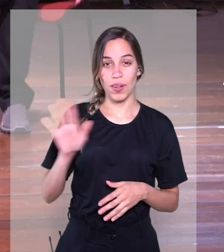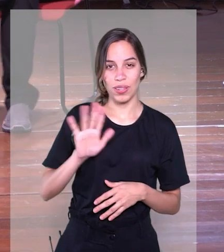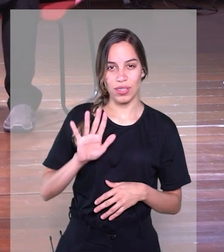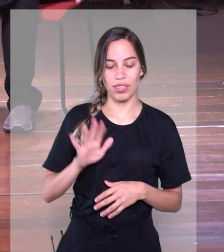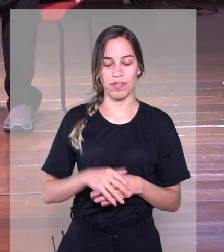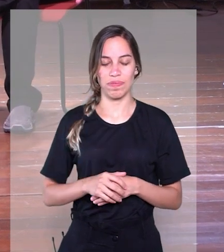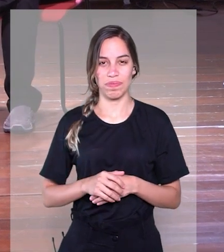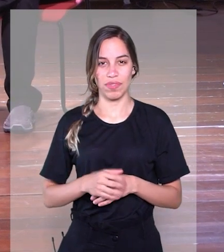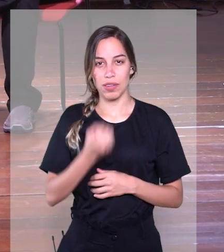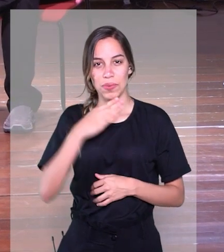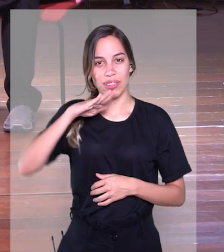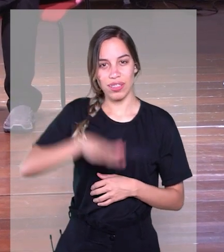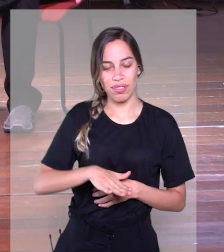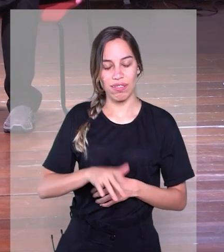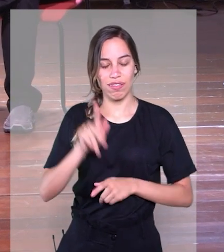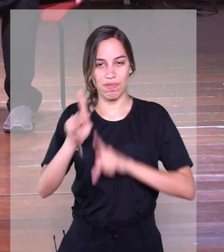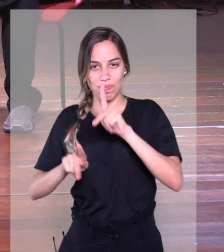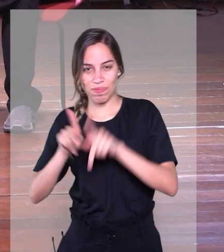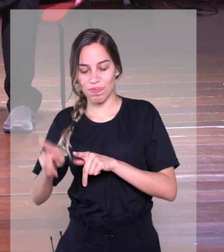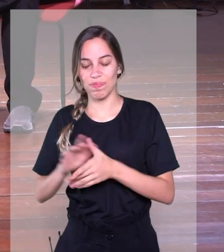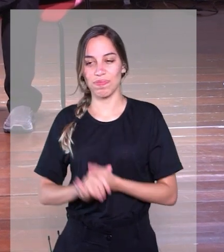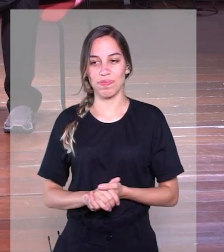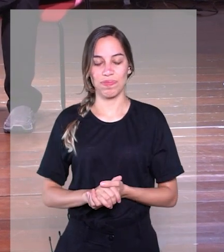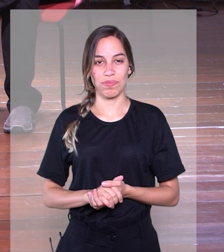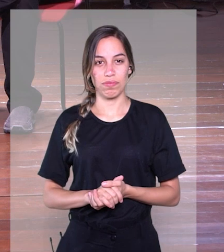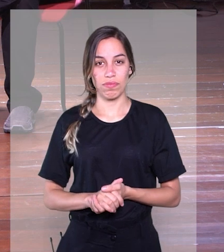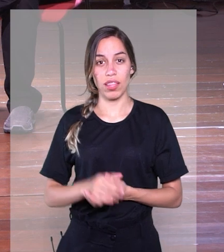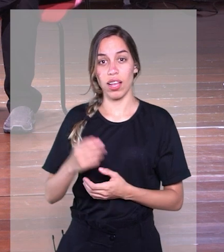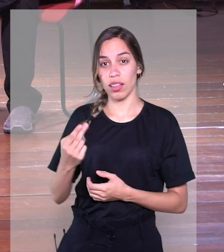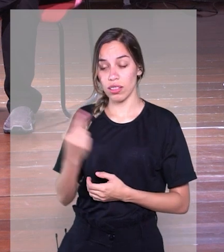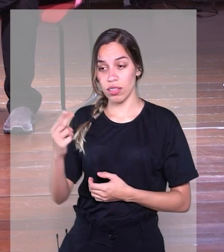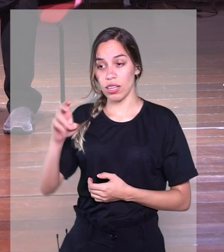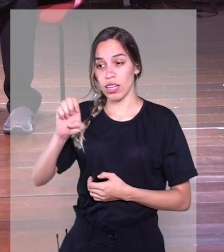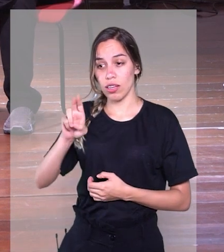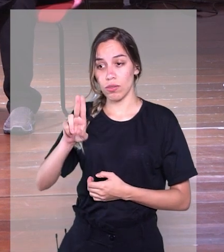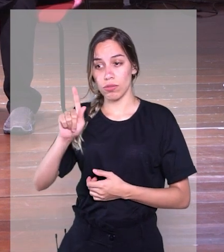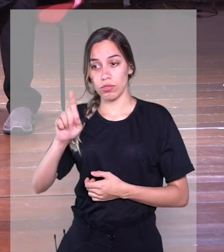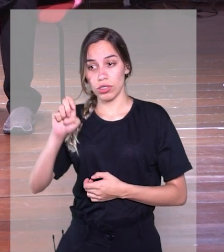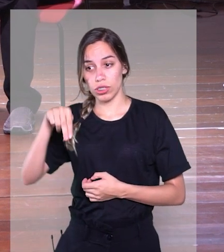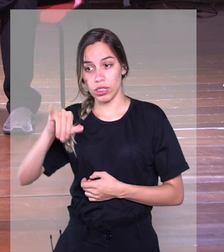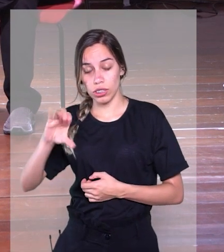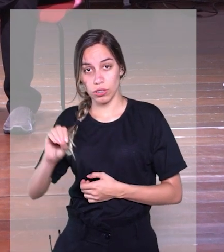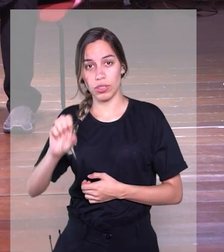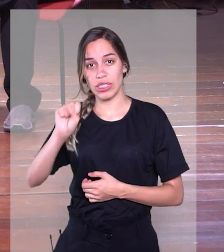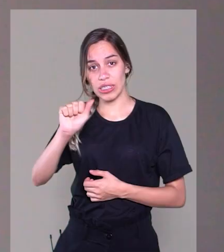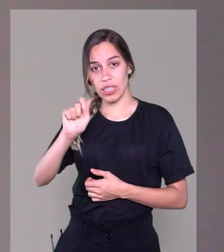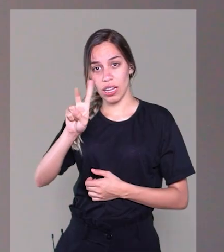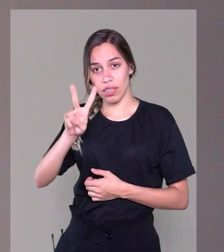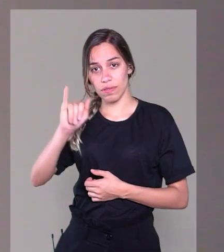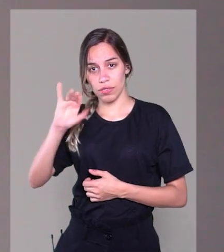Olá, boa tarde, pessoal. Eu sou o Eugênio Sávio. O fotógrafo e